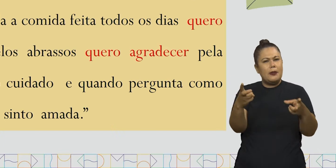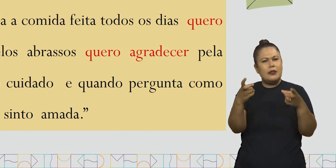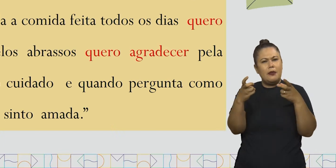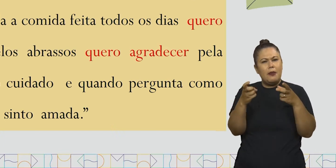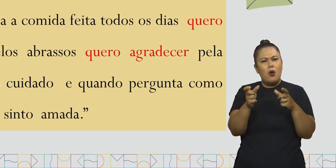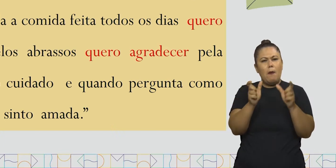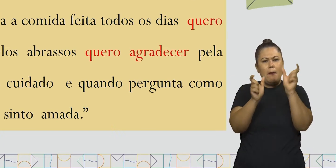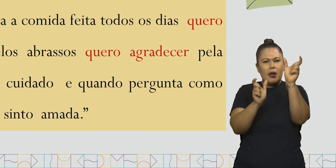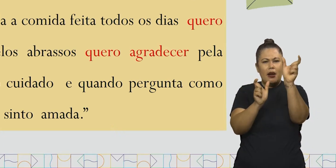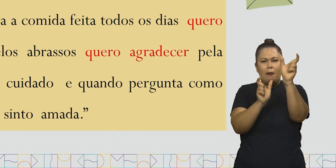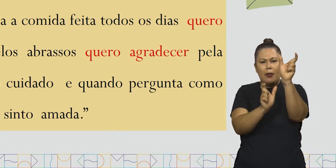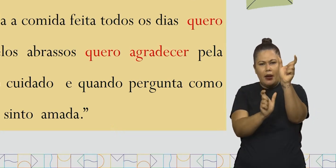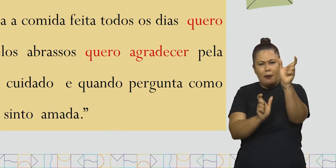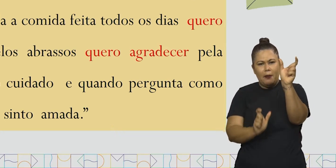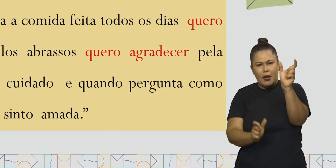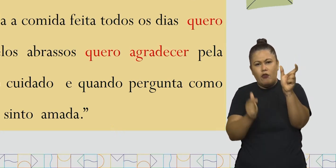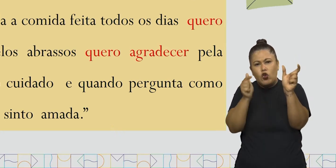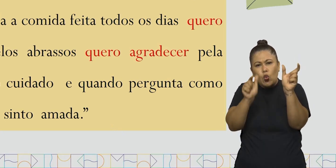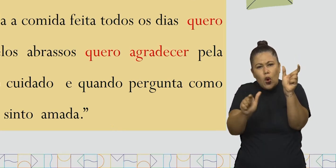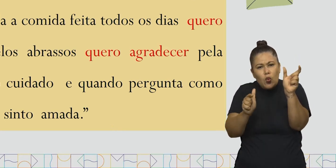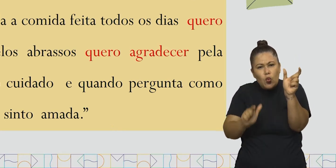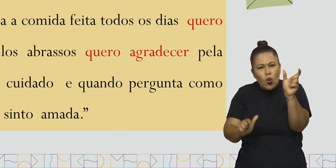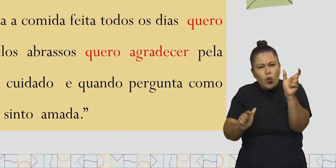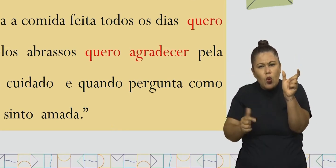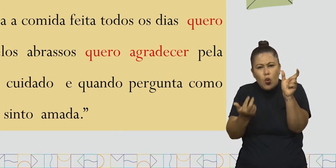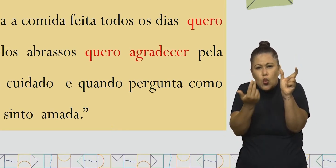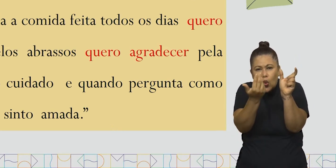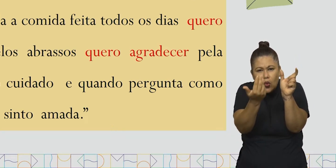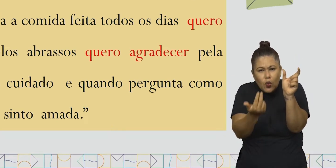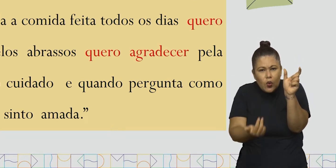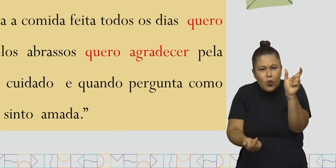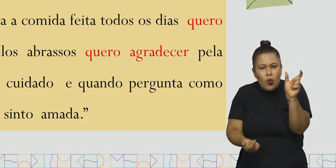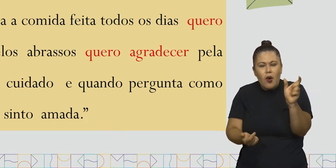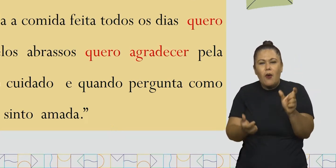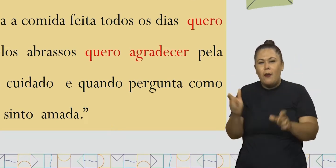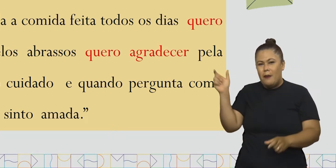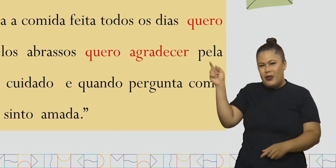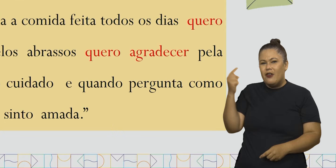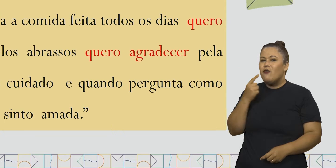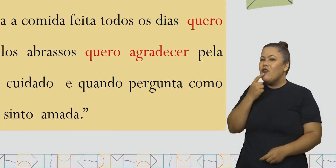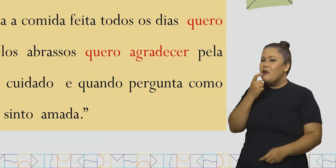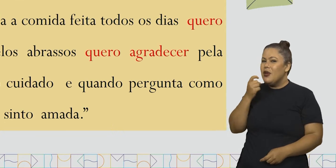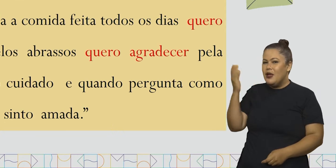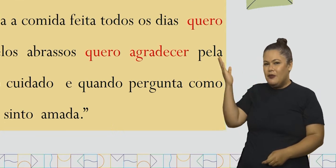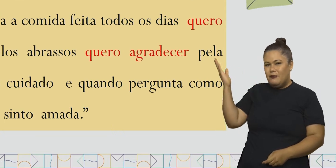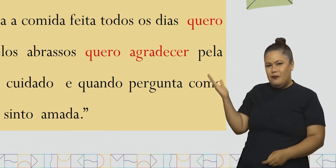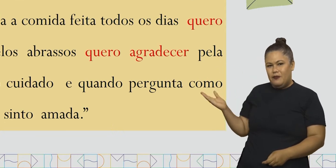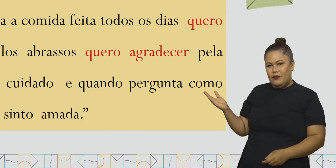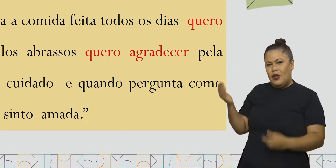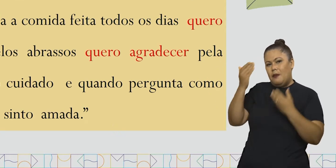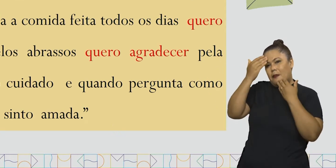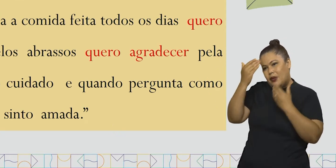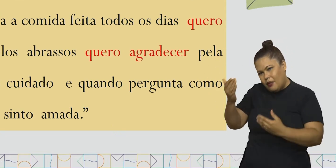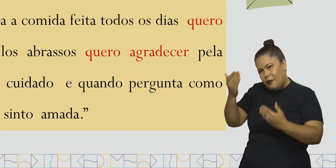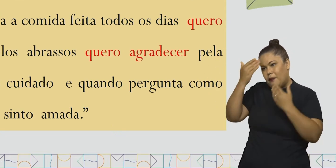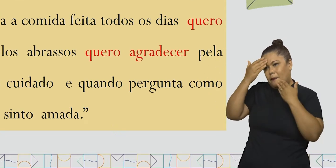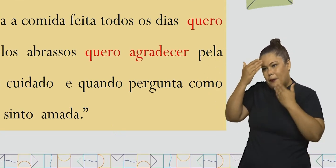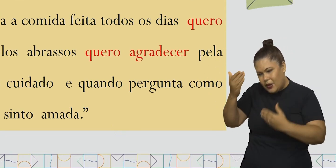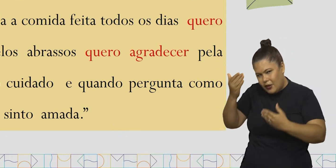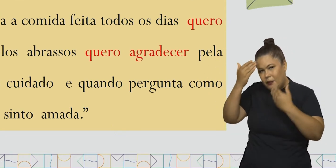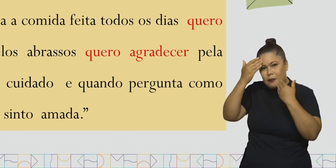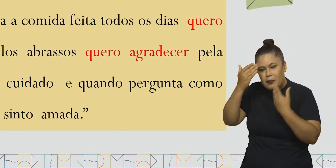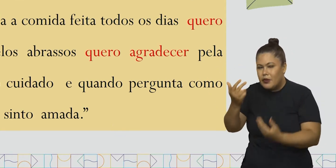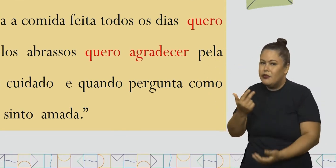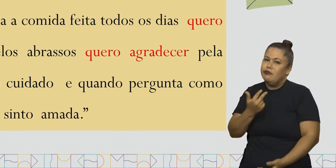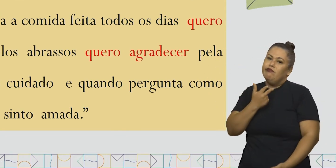Perceberam as repetições por aqui? Como as palavras agradecer se repetem aqui? Isso não pode